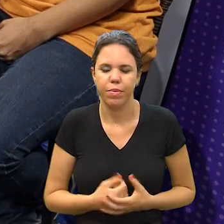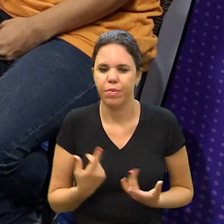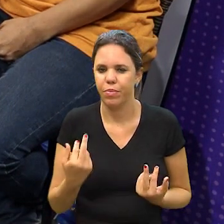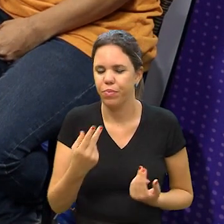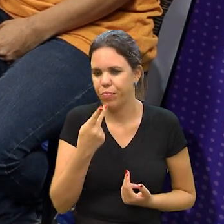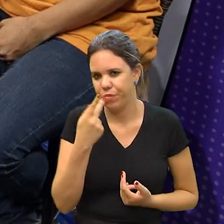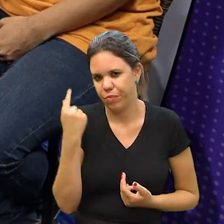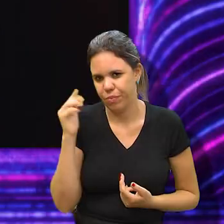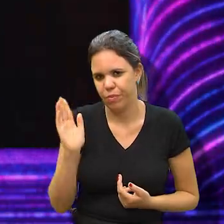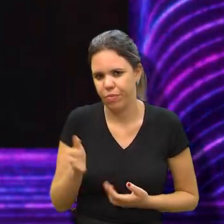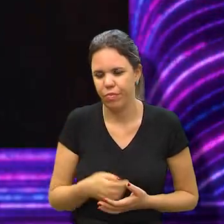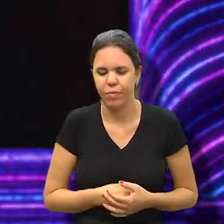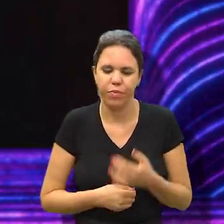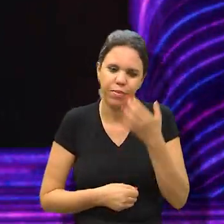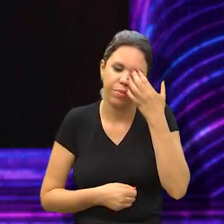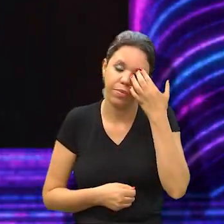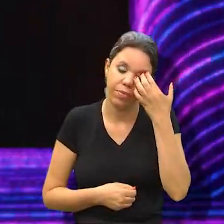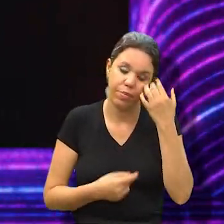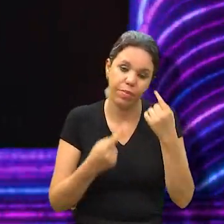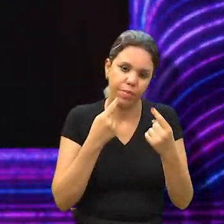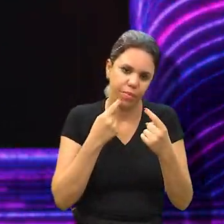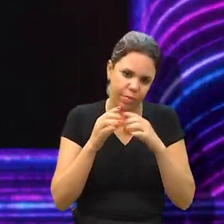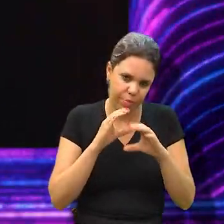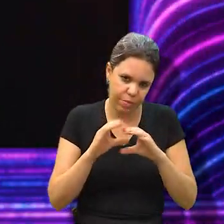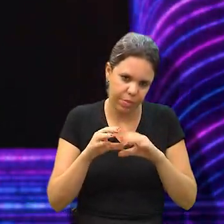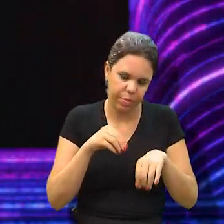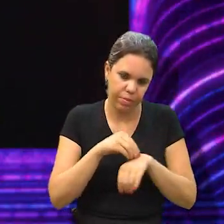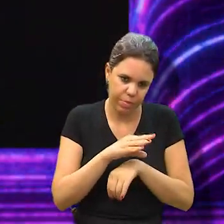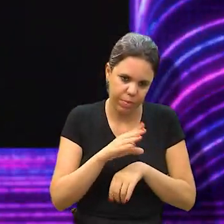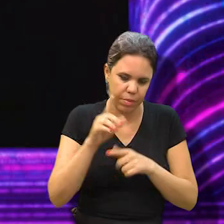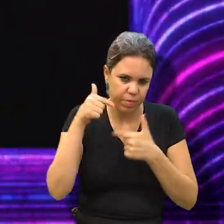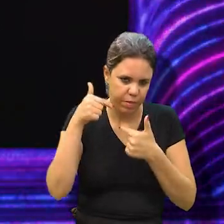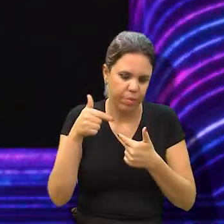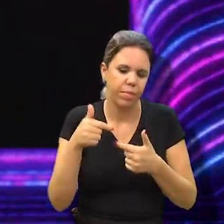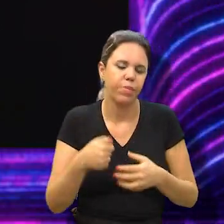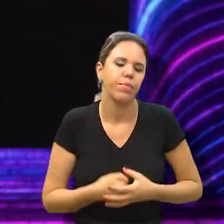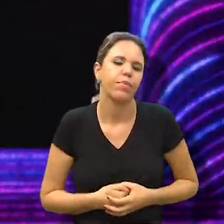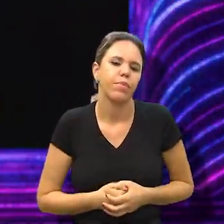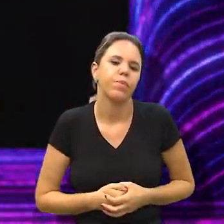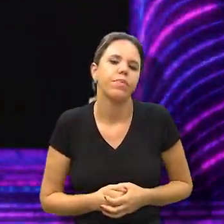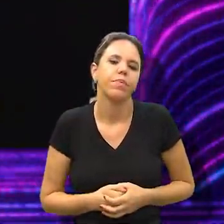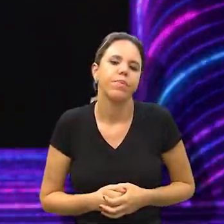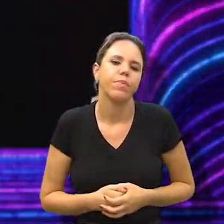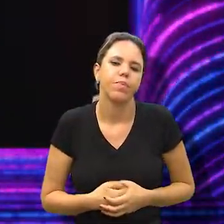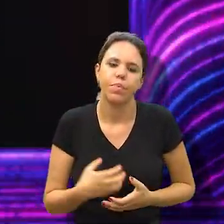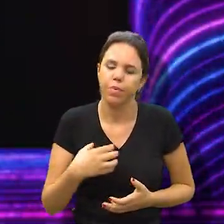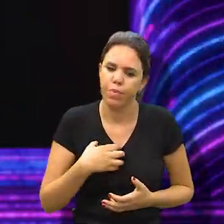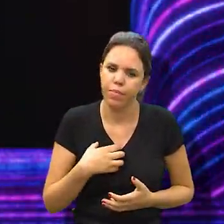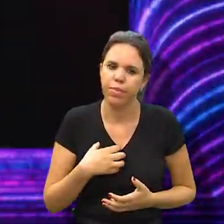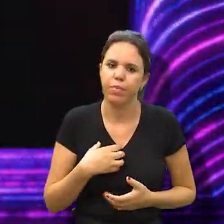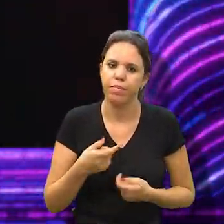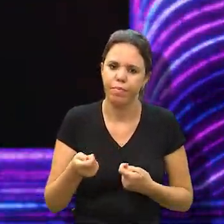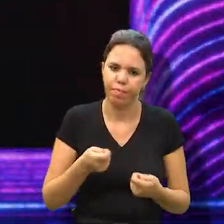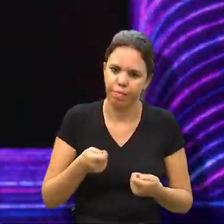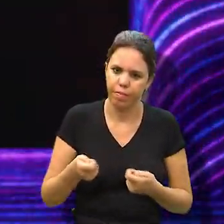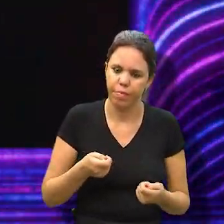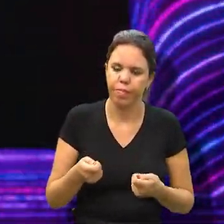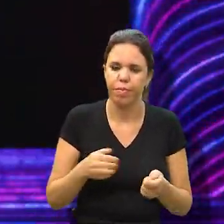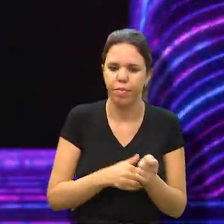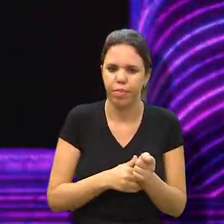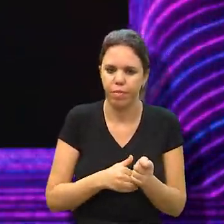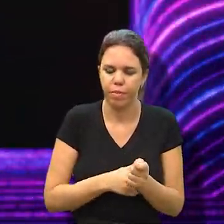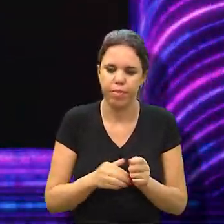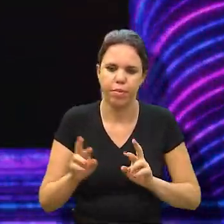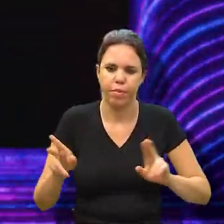É como eu falei, o diálogo que eu trago aos meus personagens, é a forma que eu lido com esse